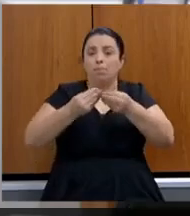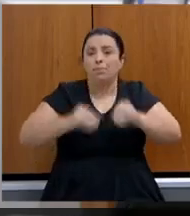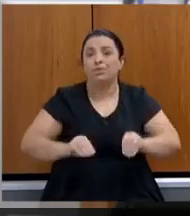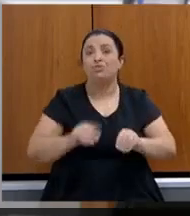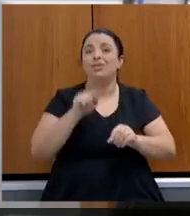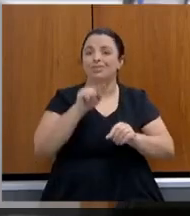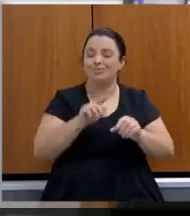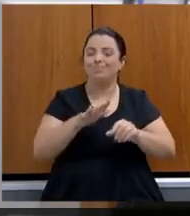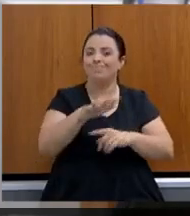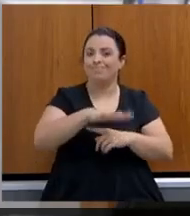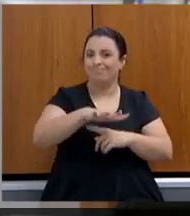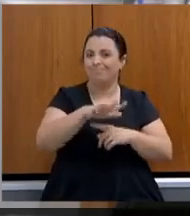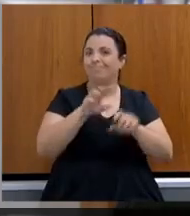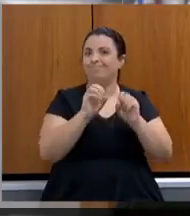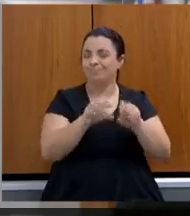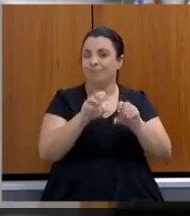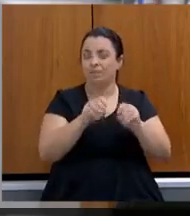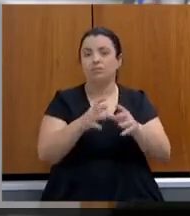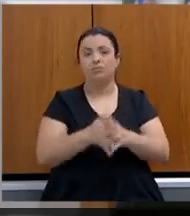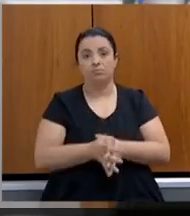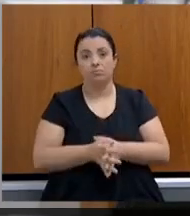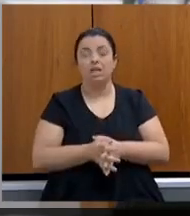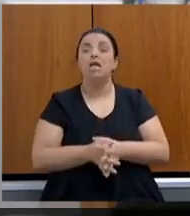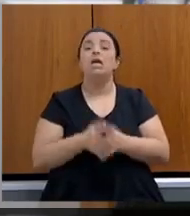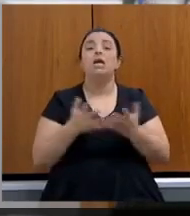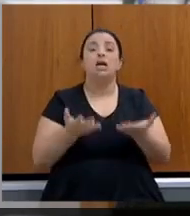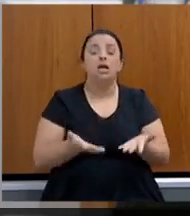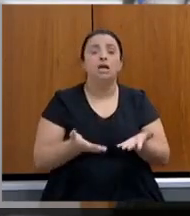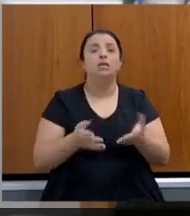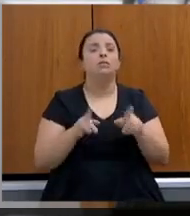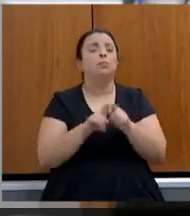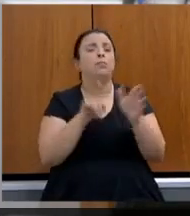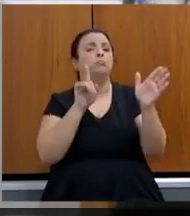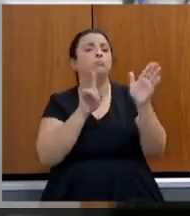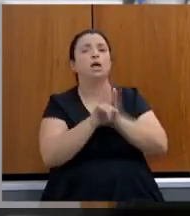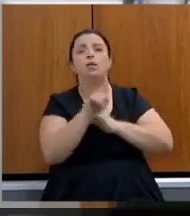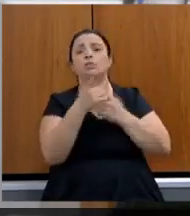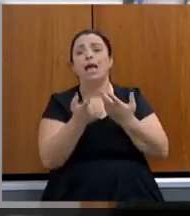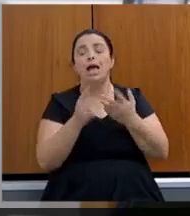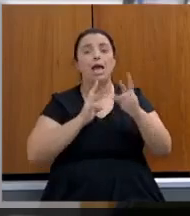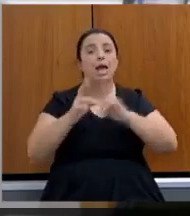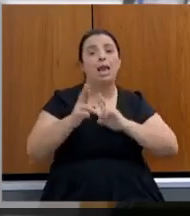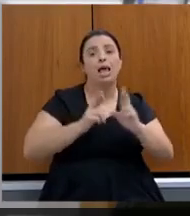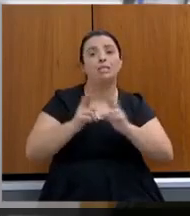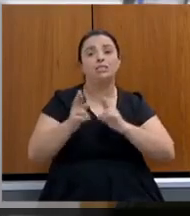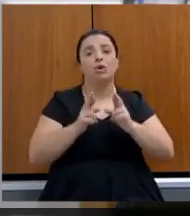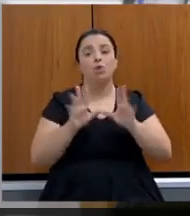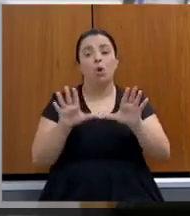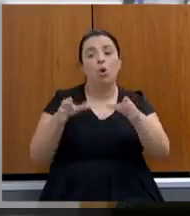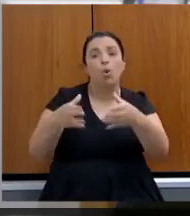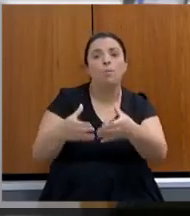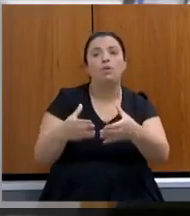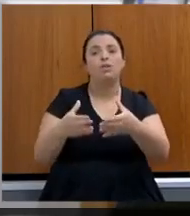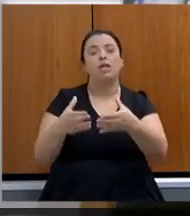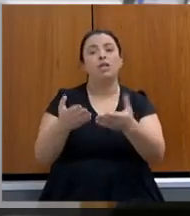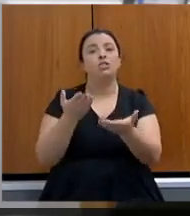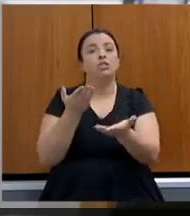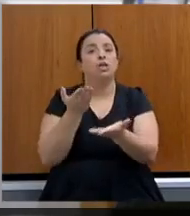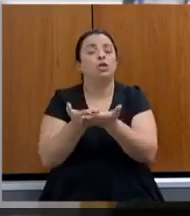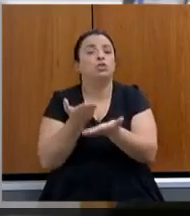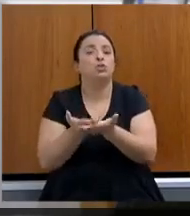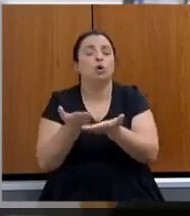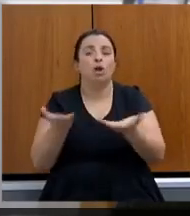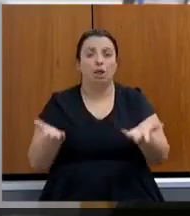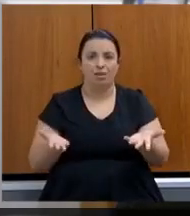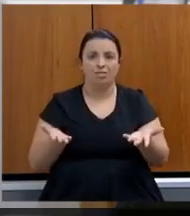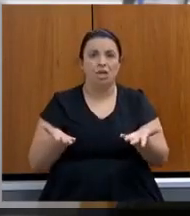educação a questão da relação com a comunidade escolar e isso é uma falta que a gente acompanha aqui na comissão desde 2019 não tem política